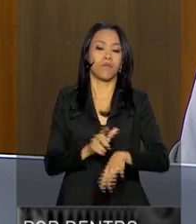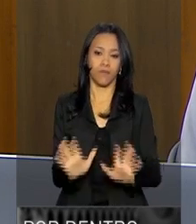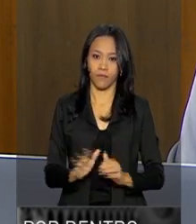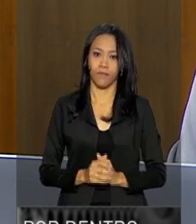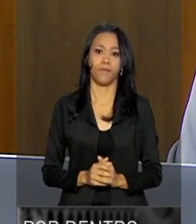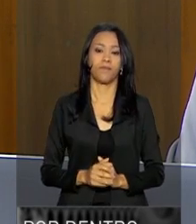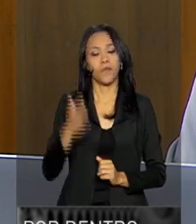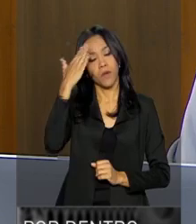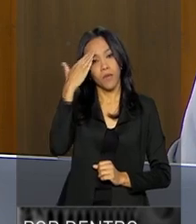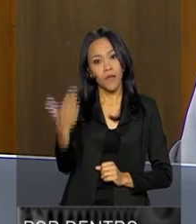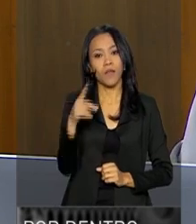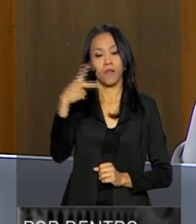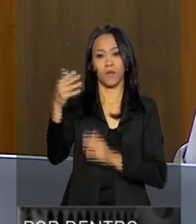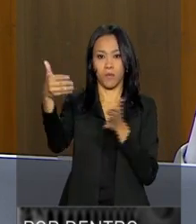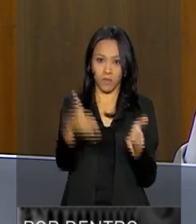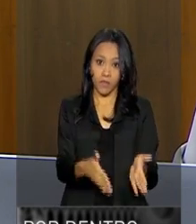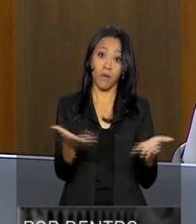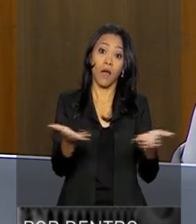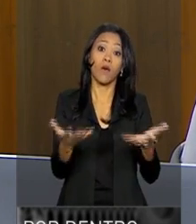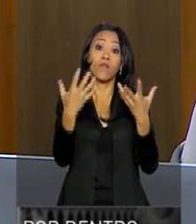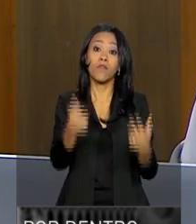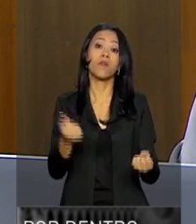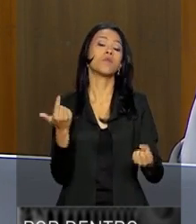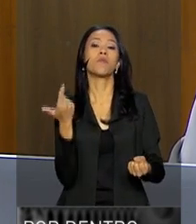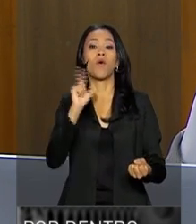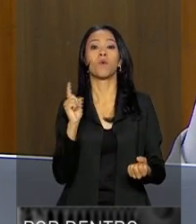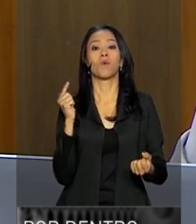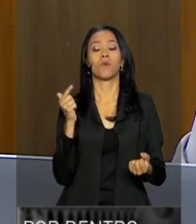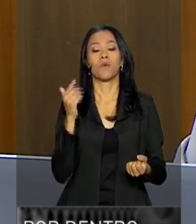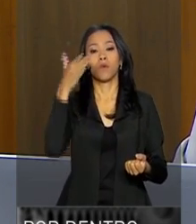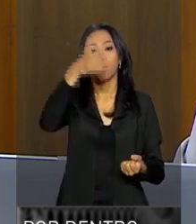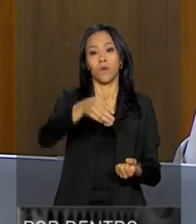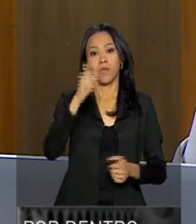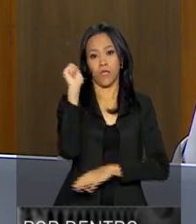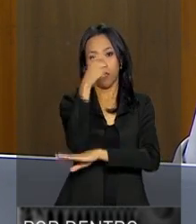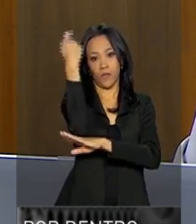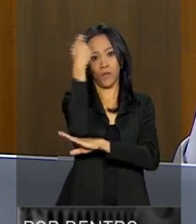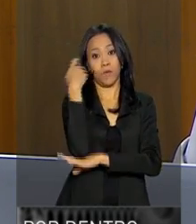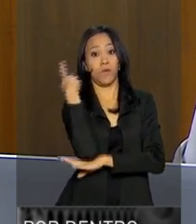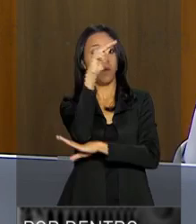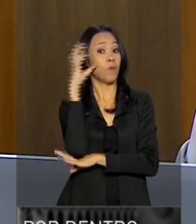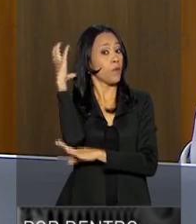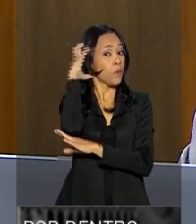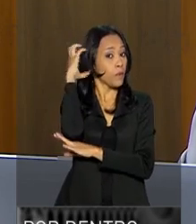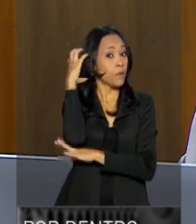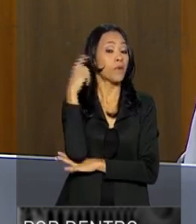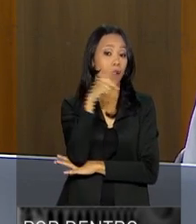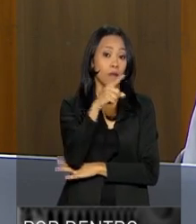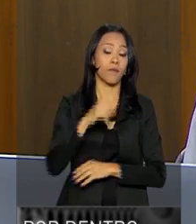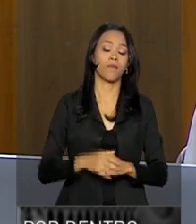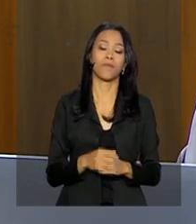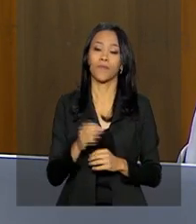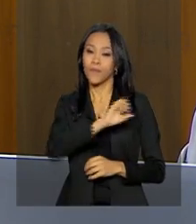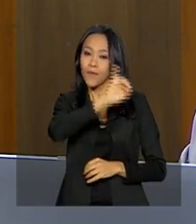obrigada gabriela pela sua participação agora vamos ao rio grande do sul da rádio bandeirantes de porto alegre daniela lemes